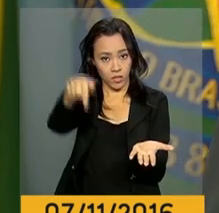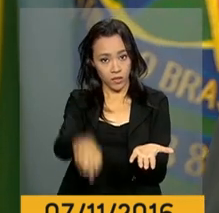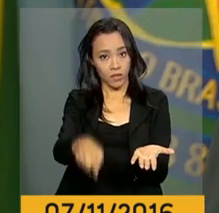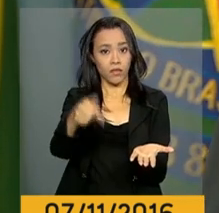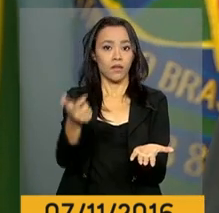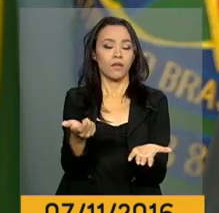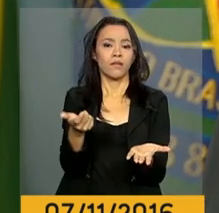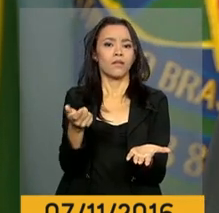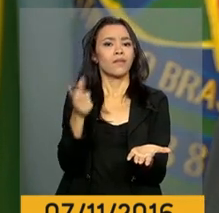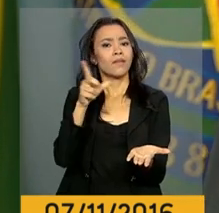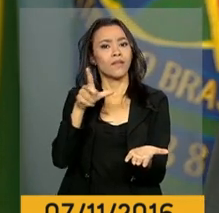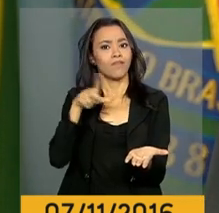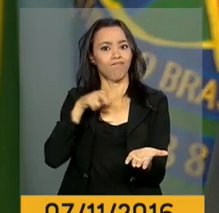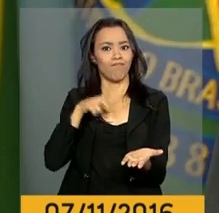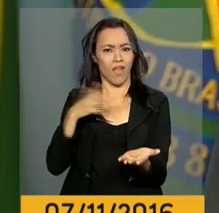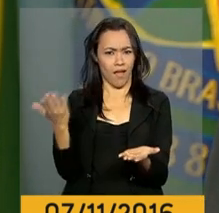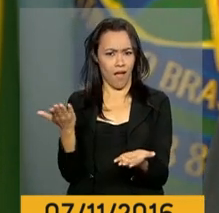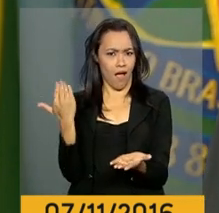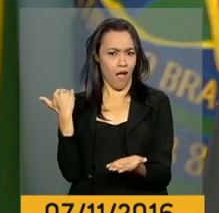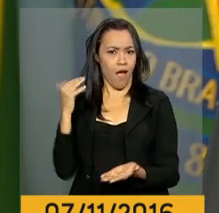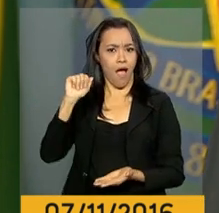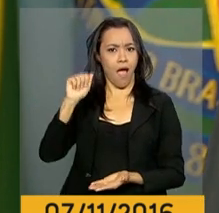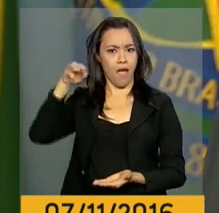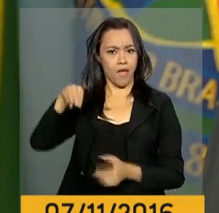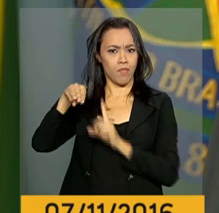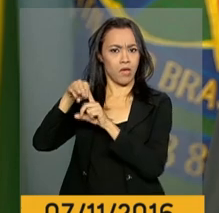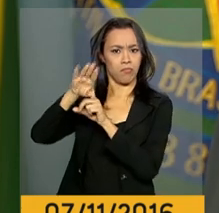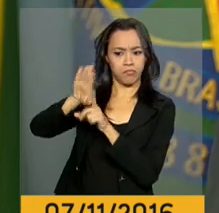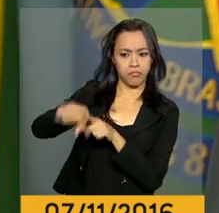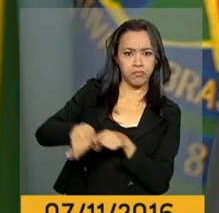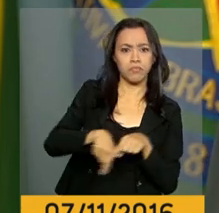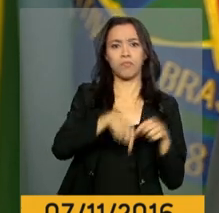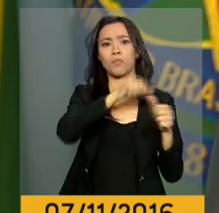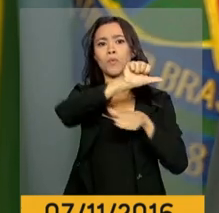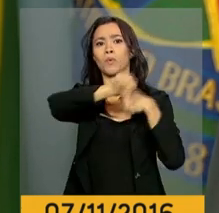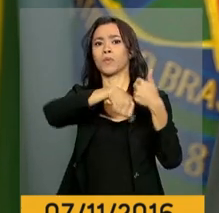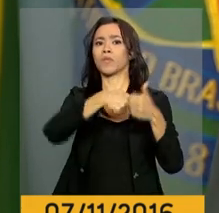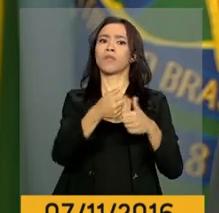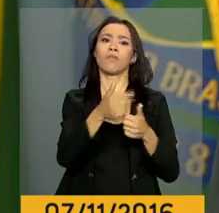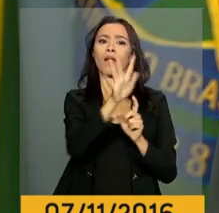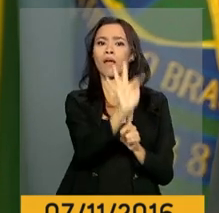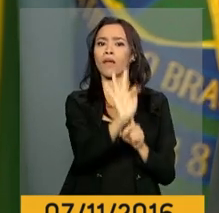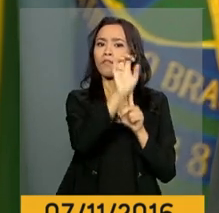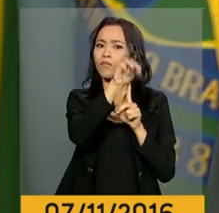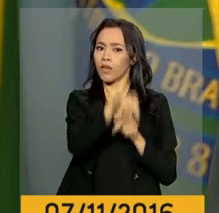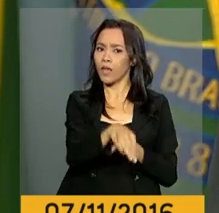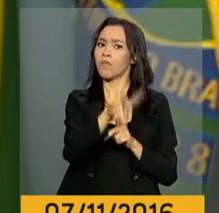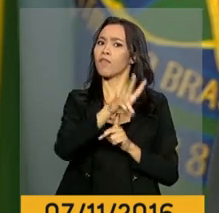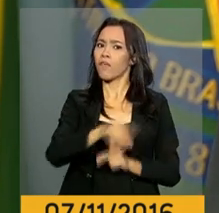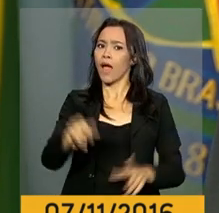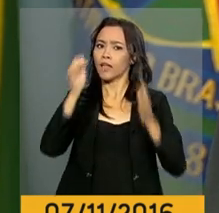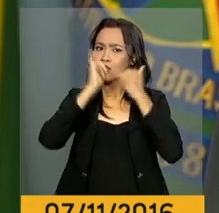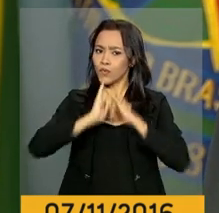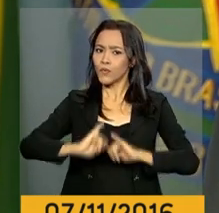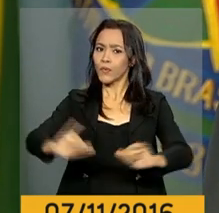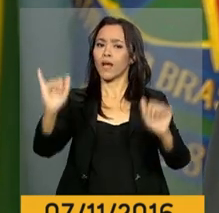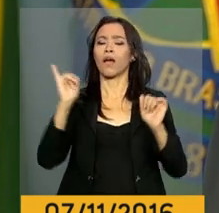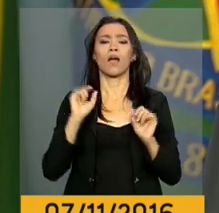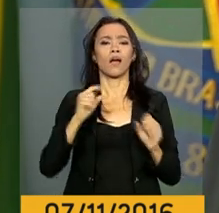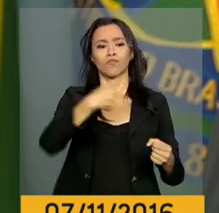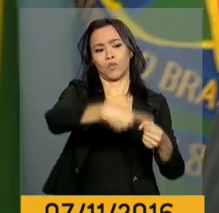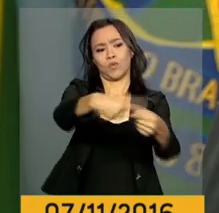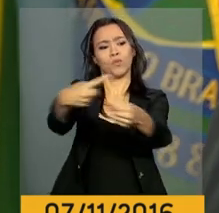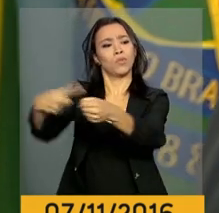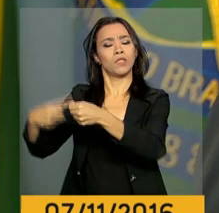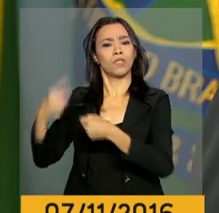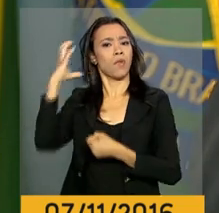passam de um patamar para outro, divulgarão este evento nos seus respectivos municípios.